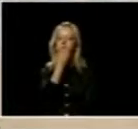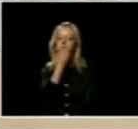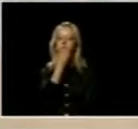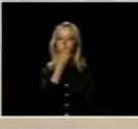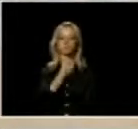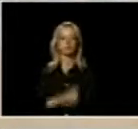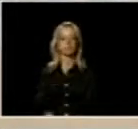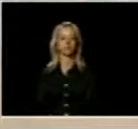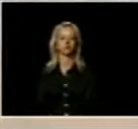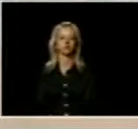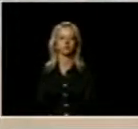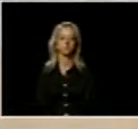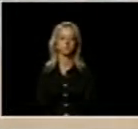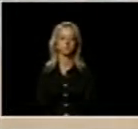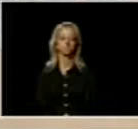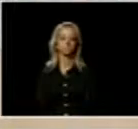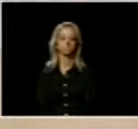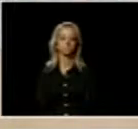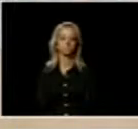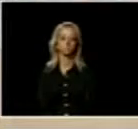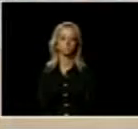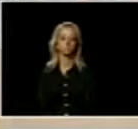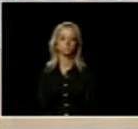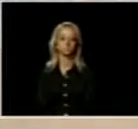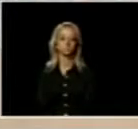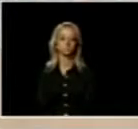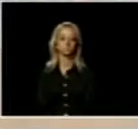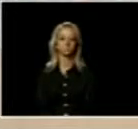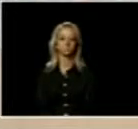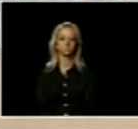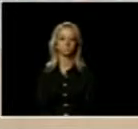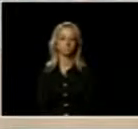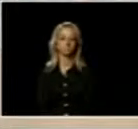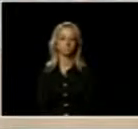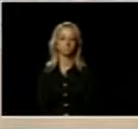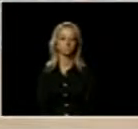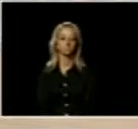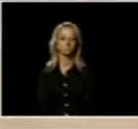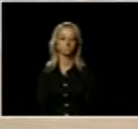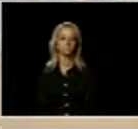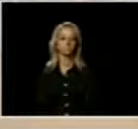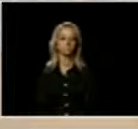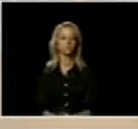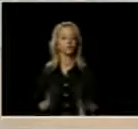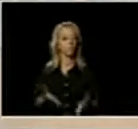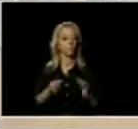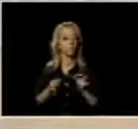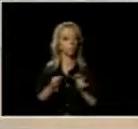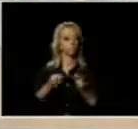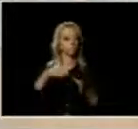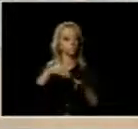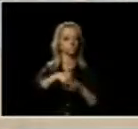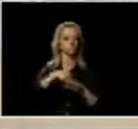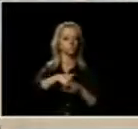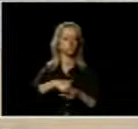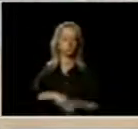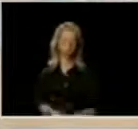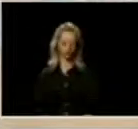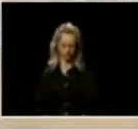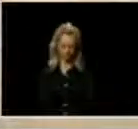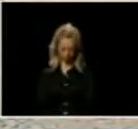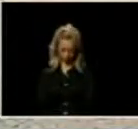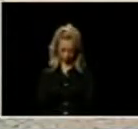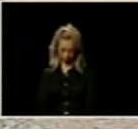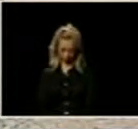Vereador Newton, está? Não. Então passamos ao processo de votação. Pela ordem, senhor presidente, o